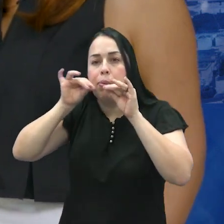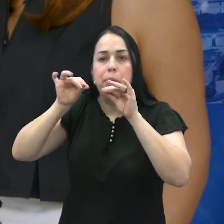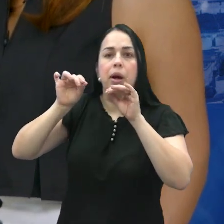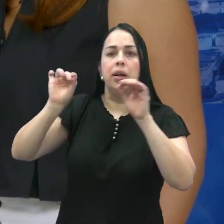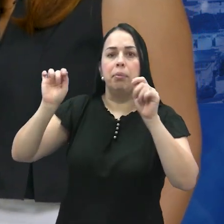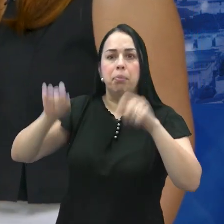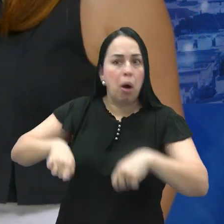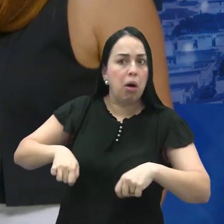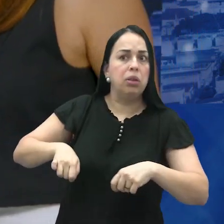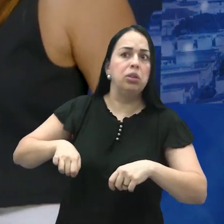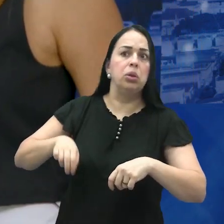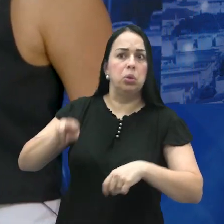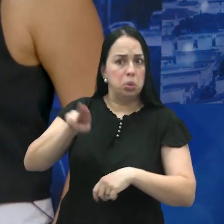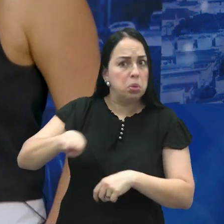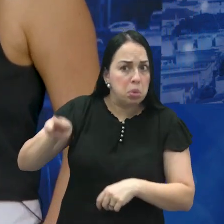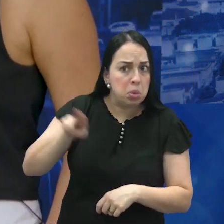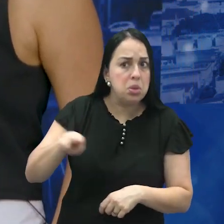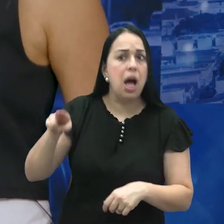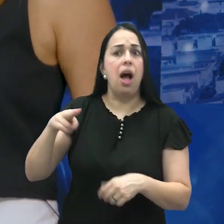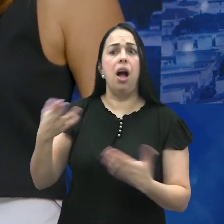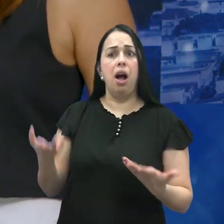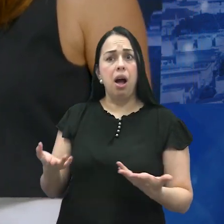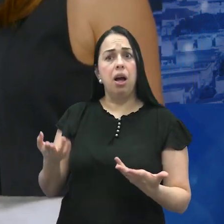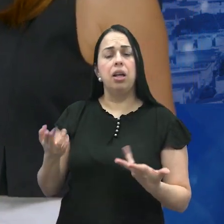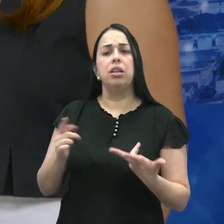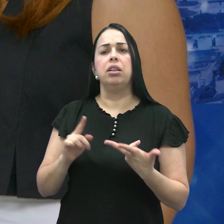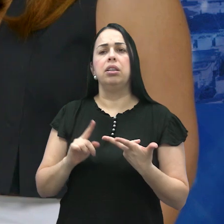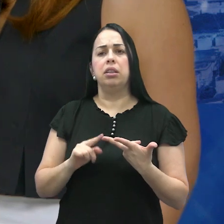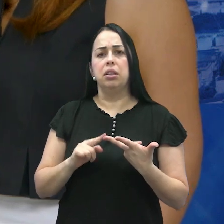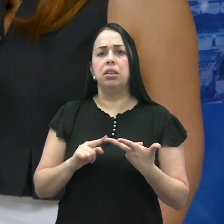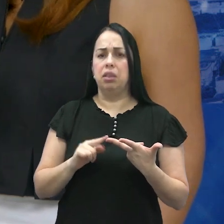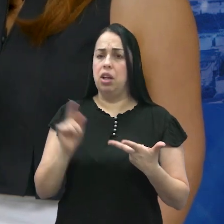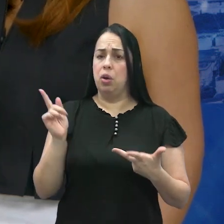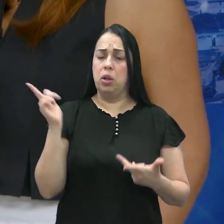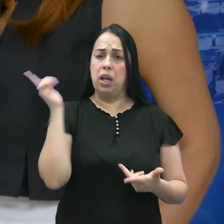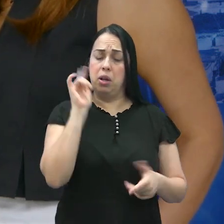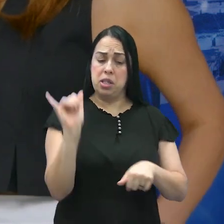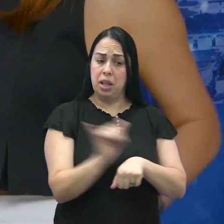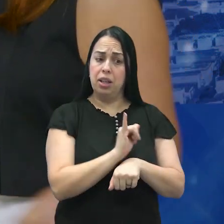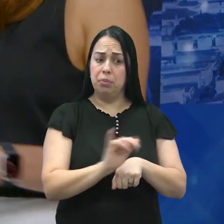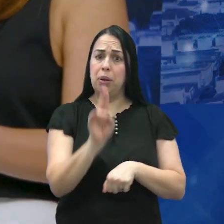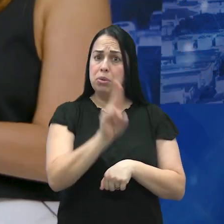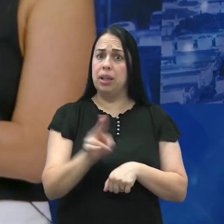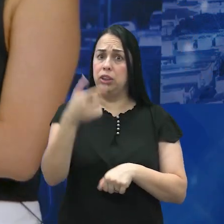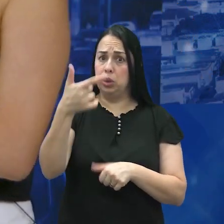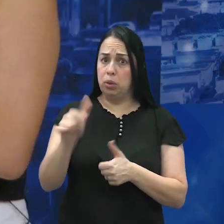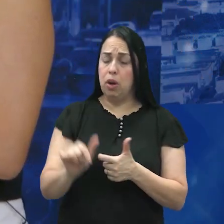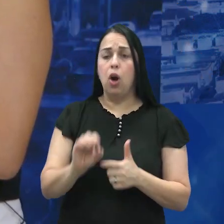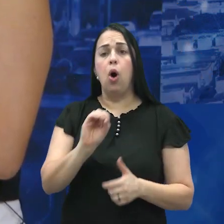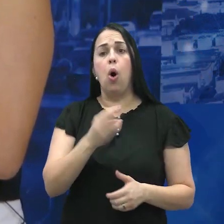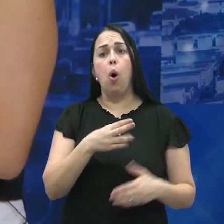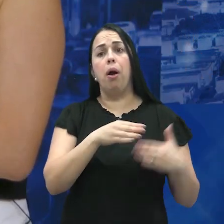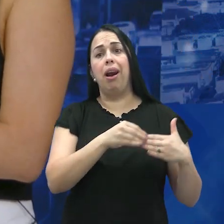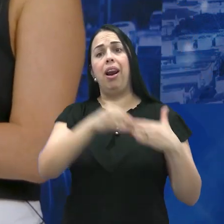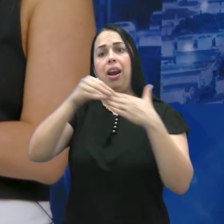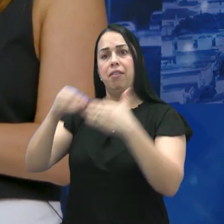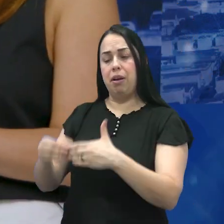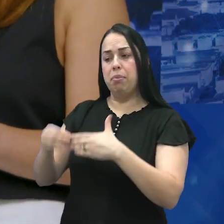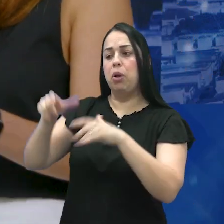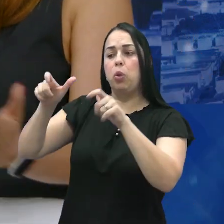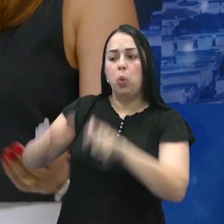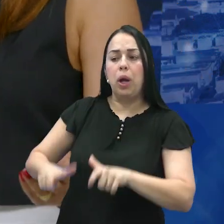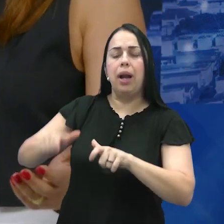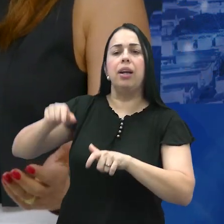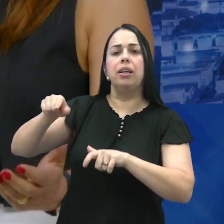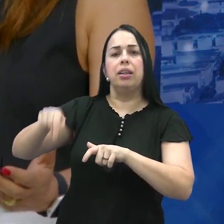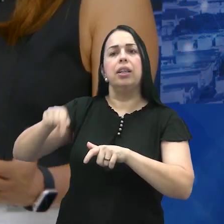um saco de lixo, né, para dispor o meu resíduo sólido. Eu tenho opções de reutilização. Ou posso encaminhar para a coleta seletiva, por exemplo, para